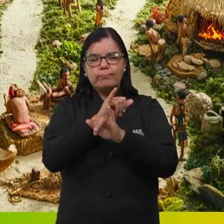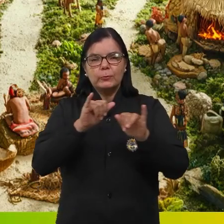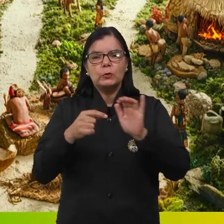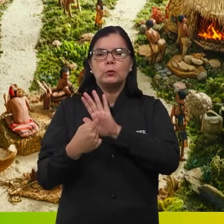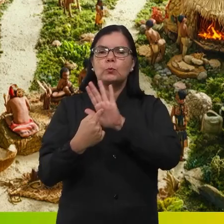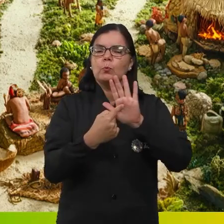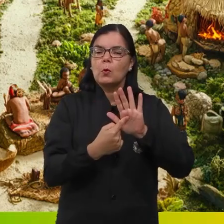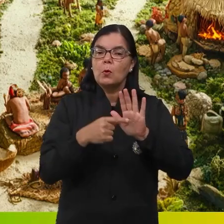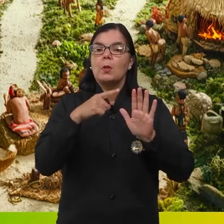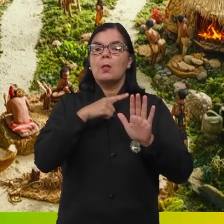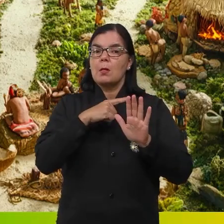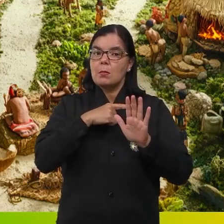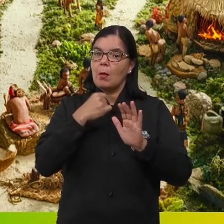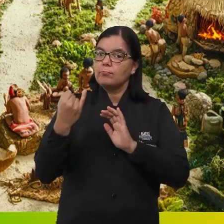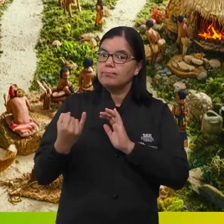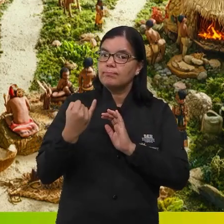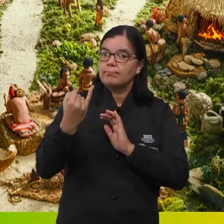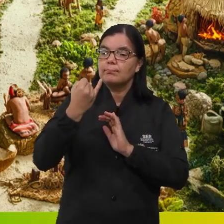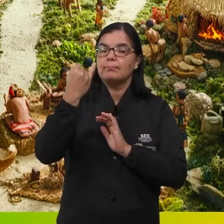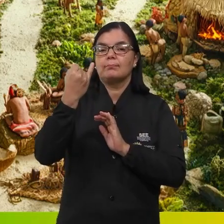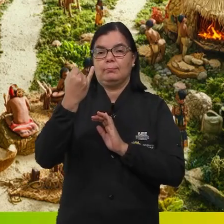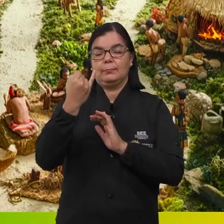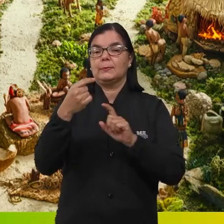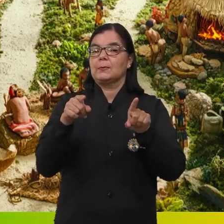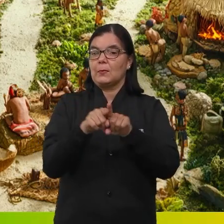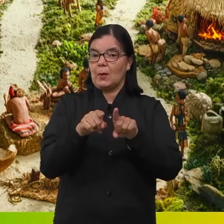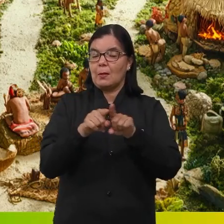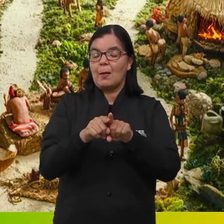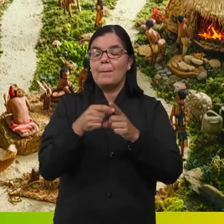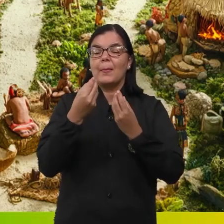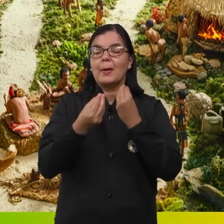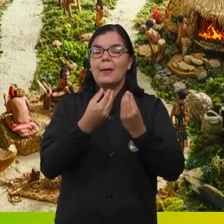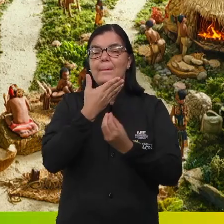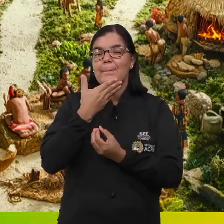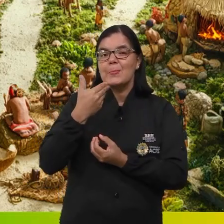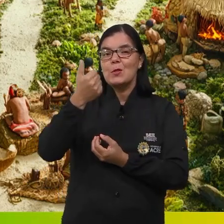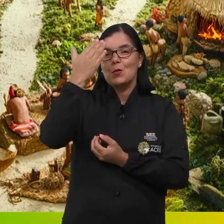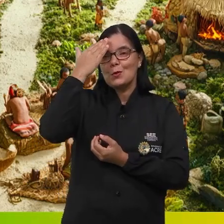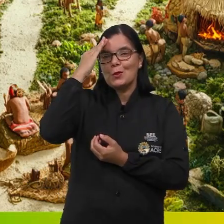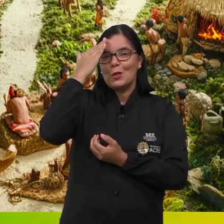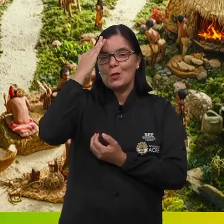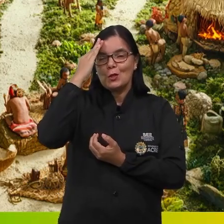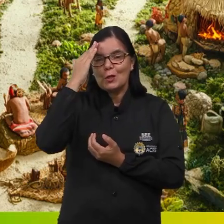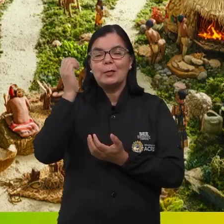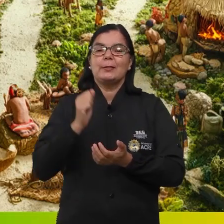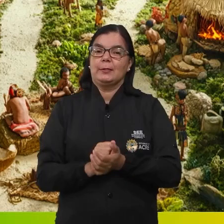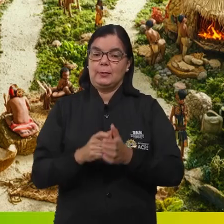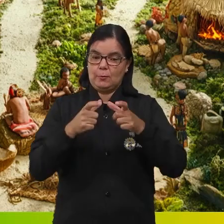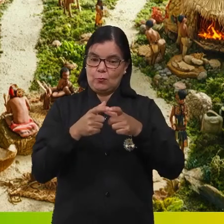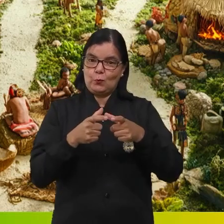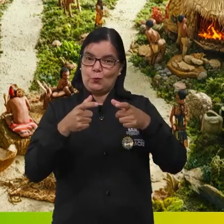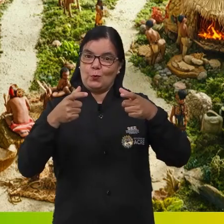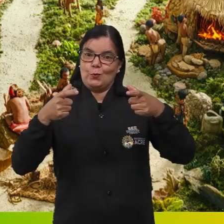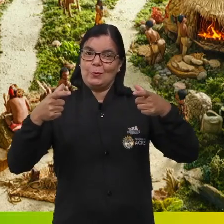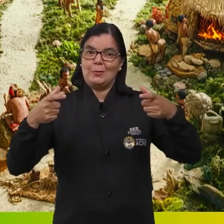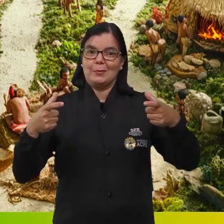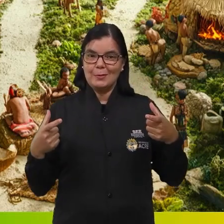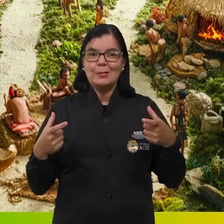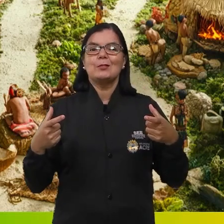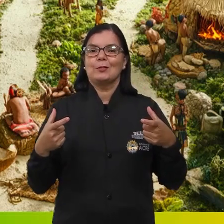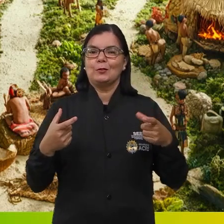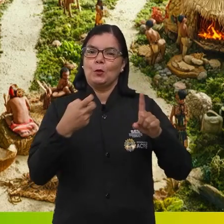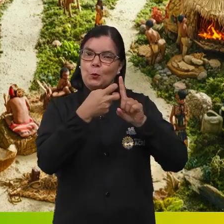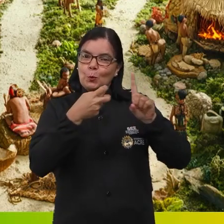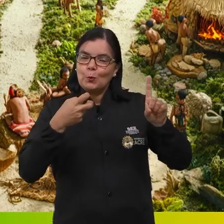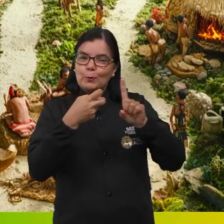mostram que tem sido fundamental, inclusive, para entender essa demografia